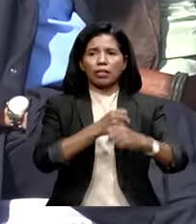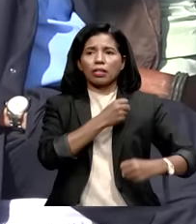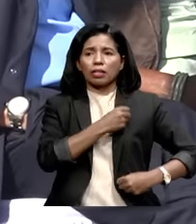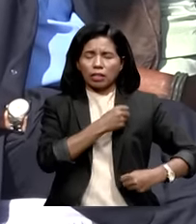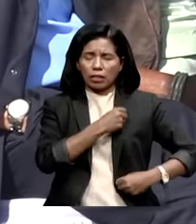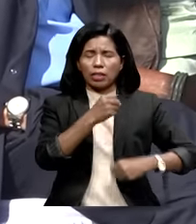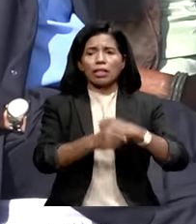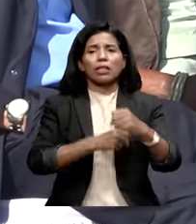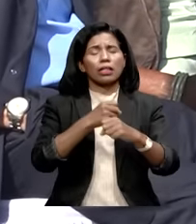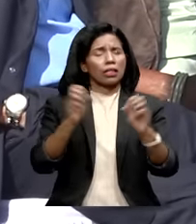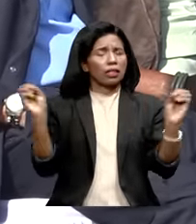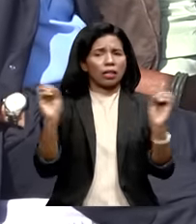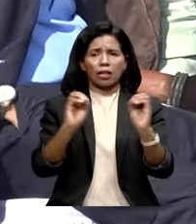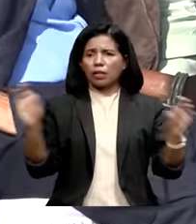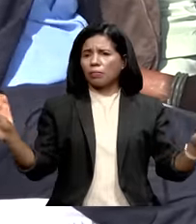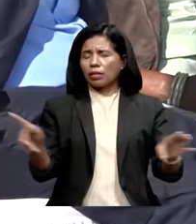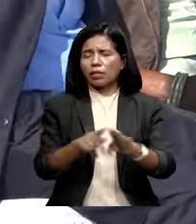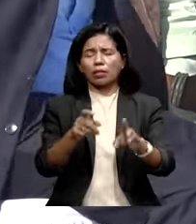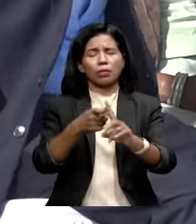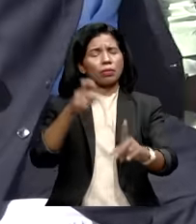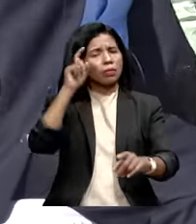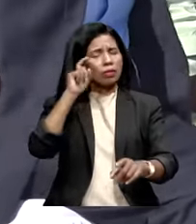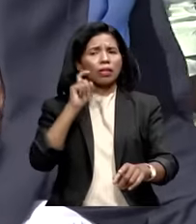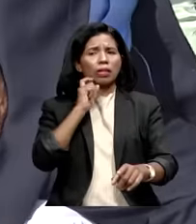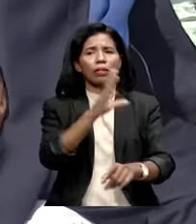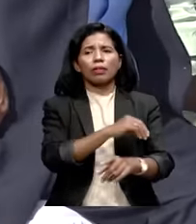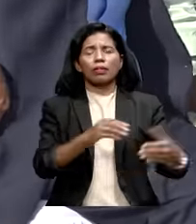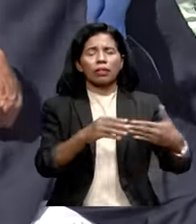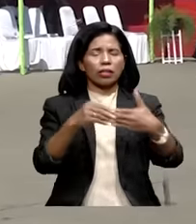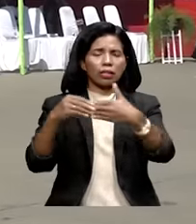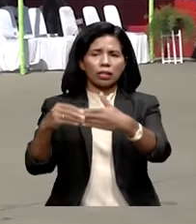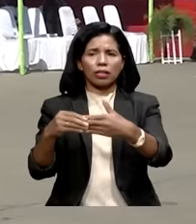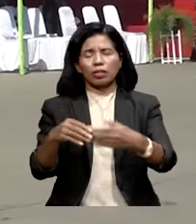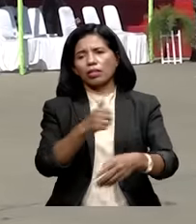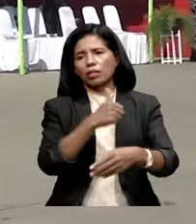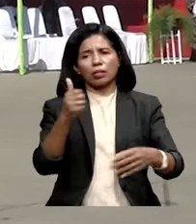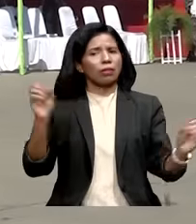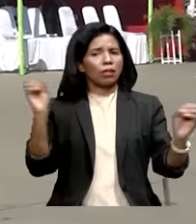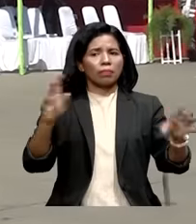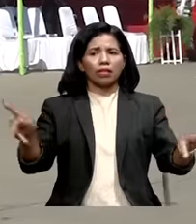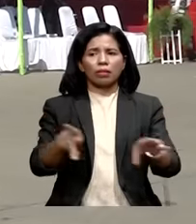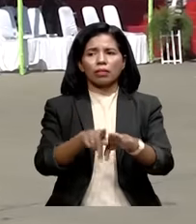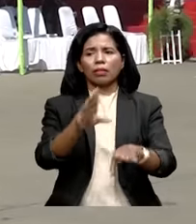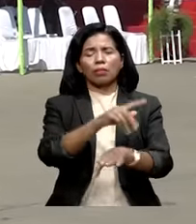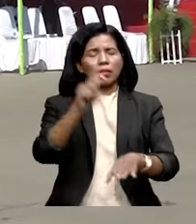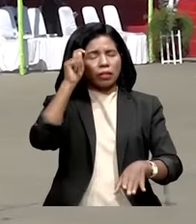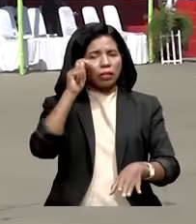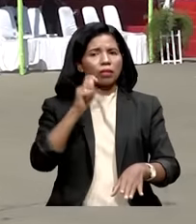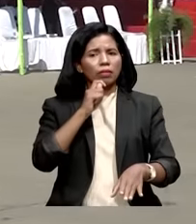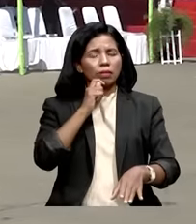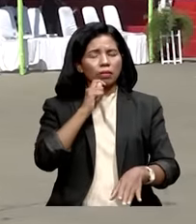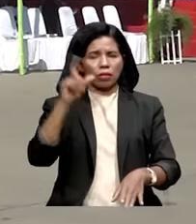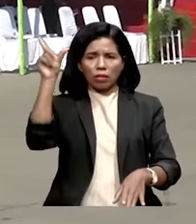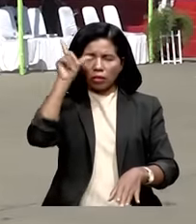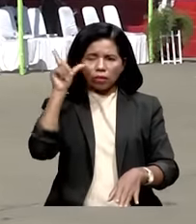Tinané, além de la participa Rússia Kairala Sana Guzmão, líder resistência Balo Mosca participa Anés Santaur Matanrua, Francisco